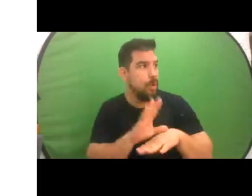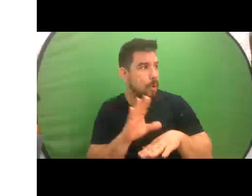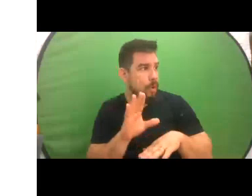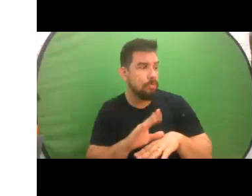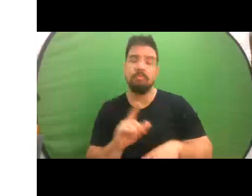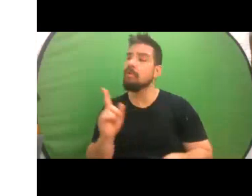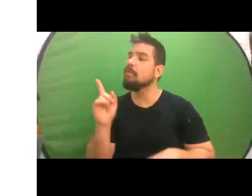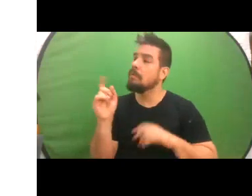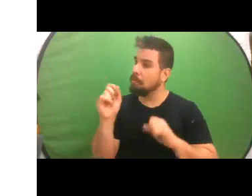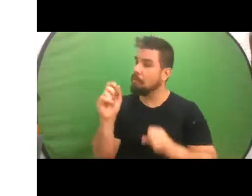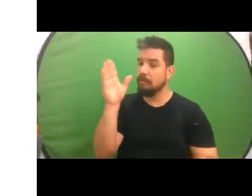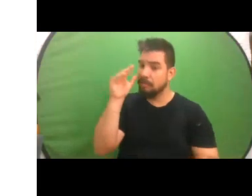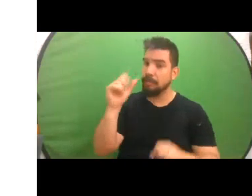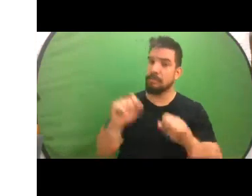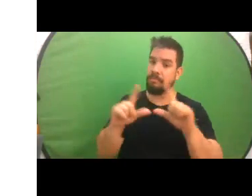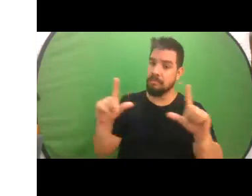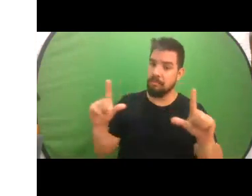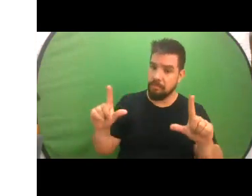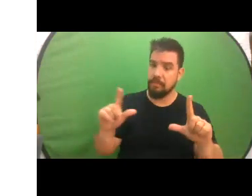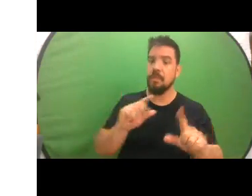da UENG, você pode entrar lá